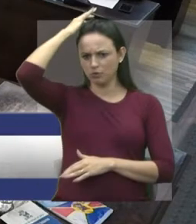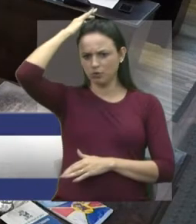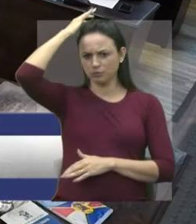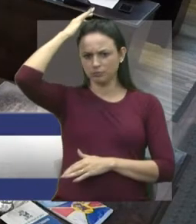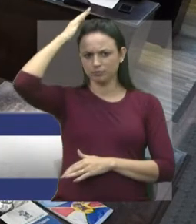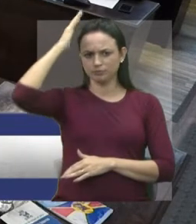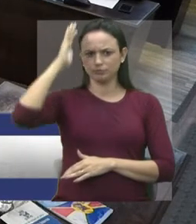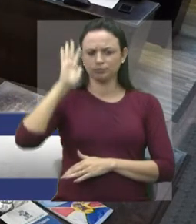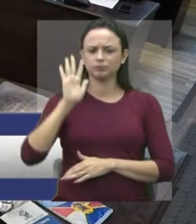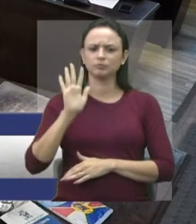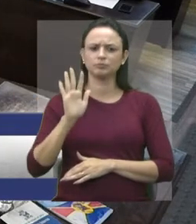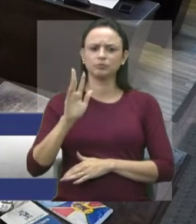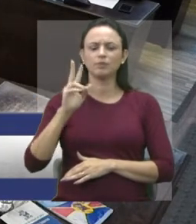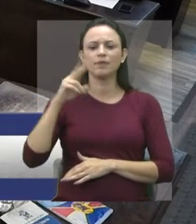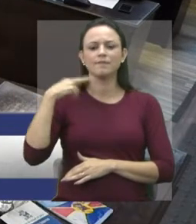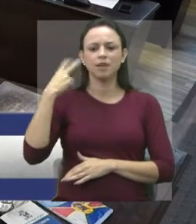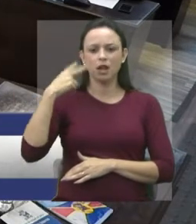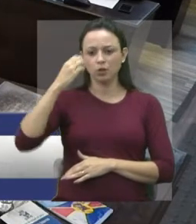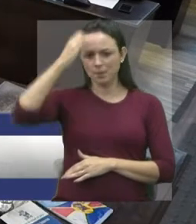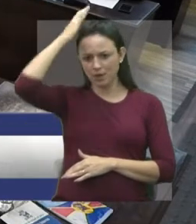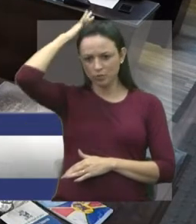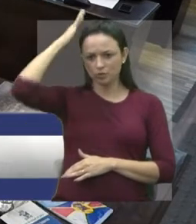Questão de ordem, o vereador Toninho Masson.